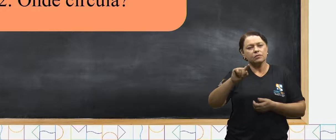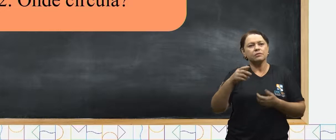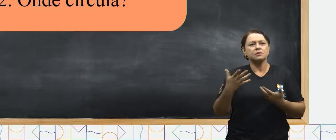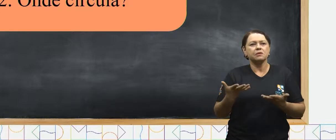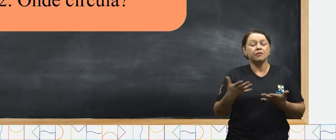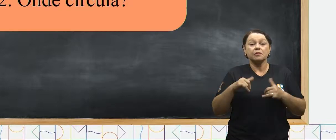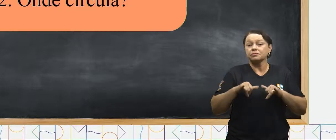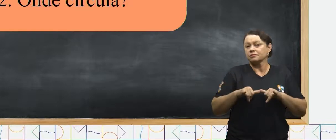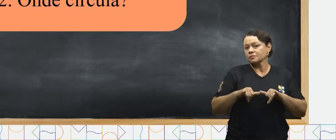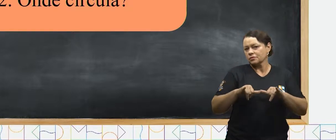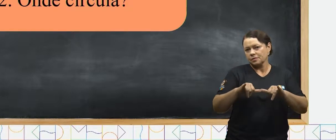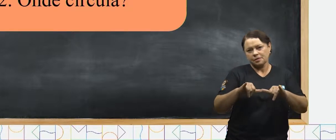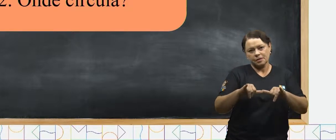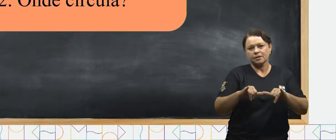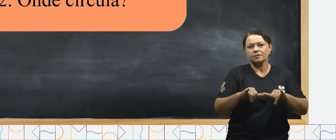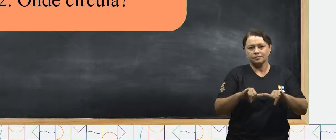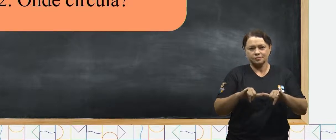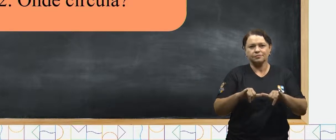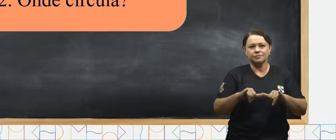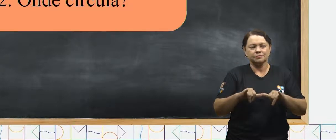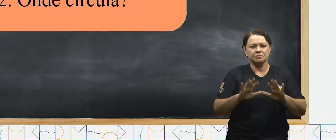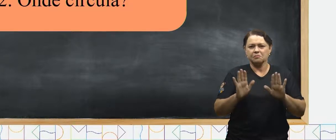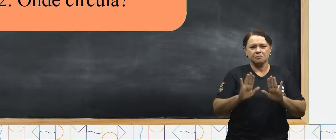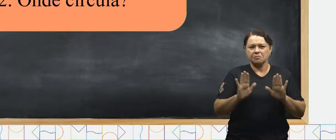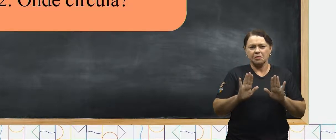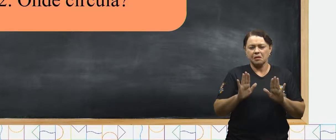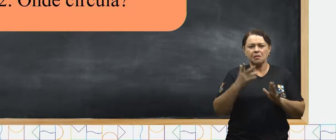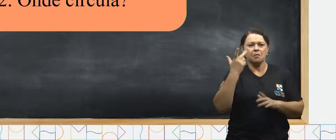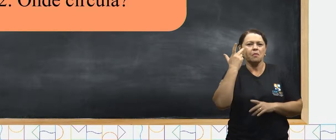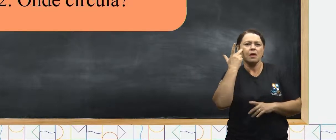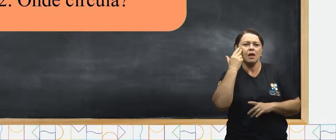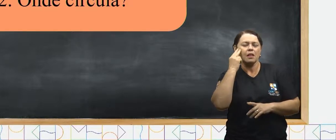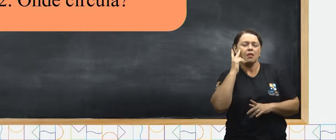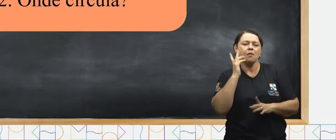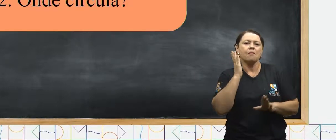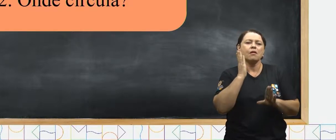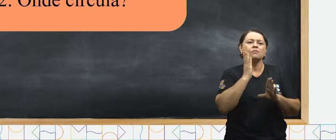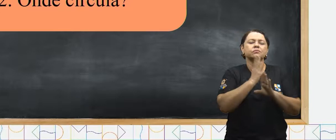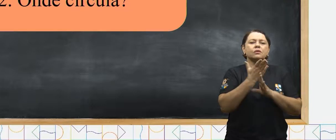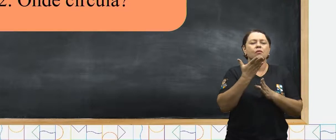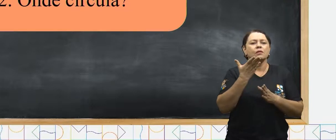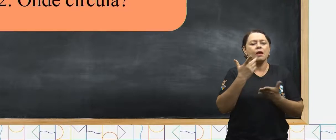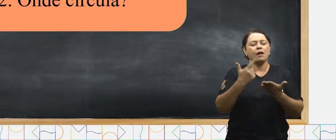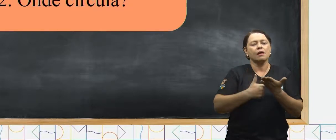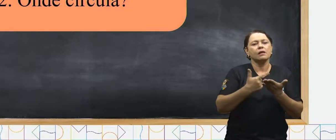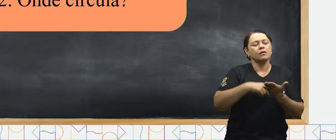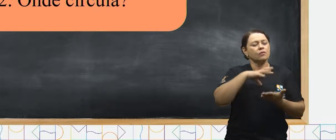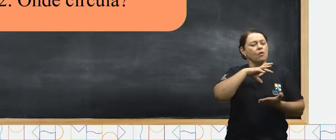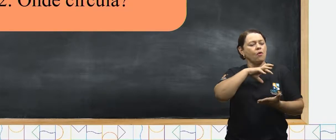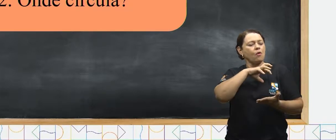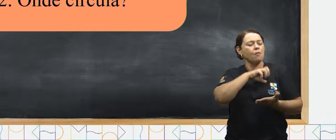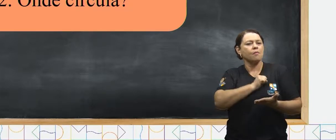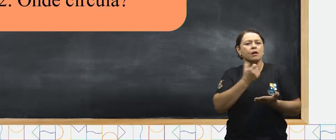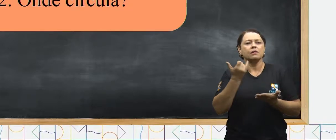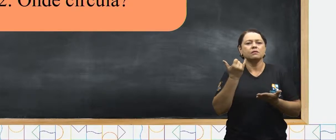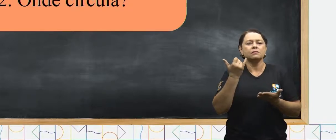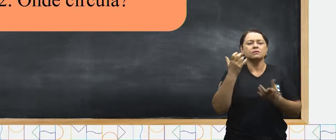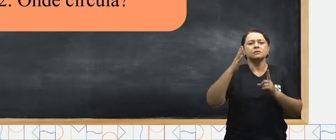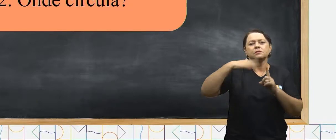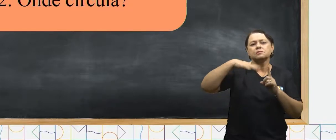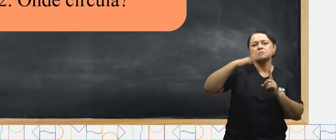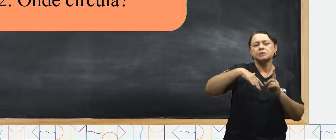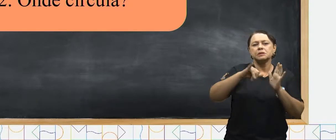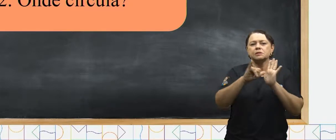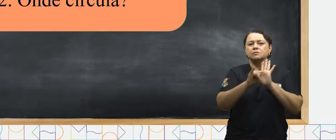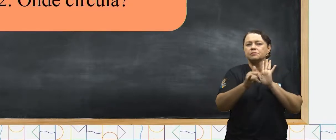um supermercado, não é de costume encontrar romances, lendas ou fábulas. Os